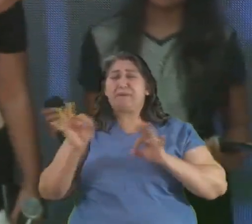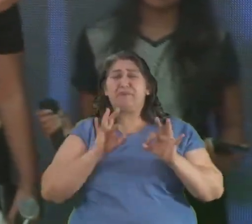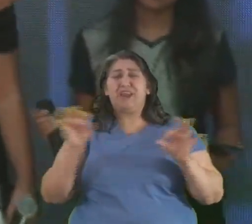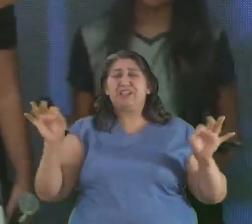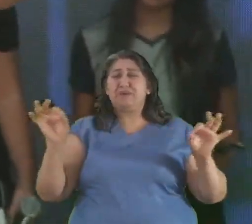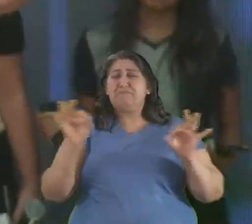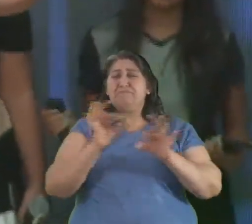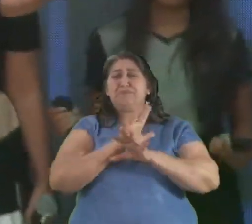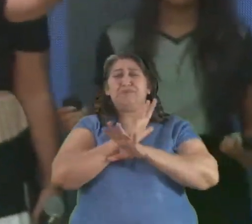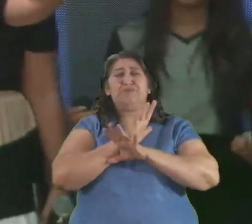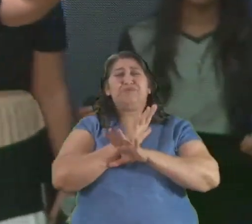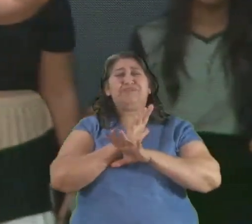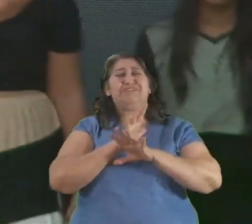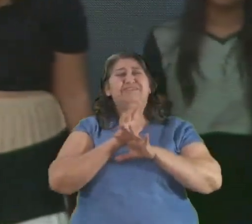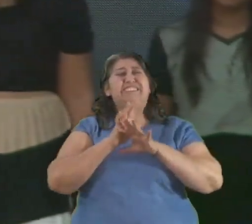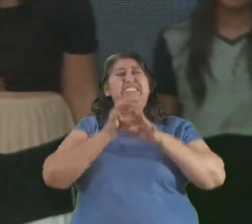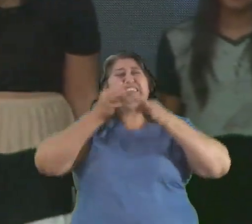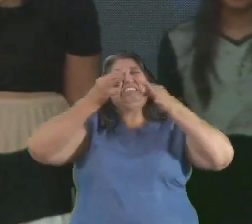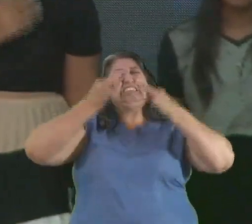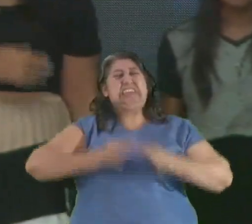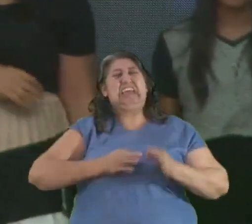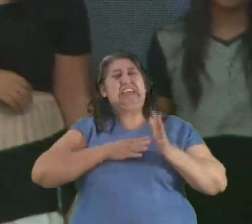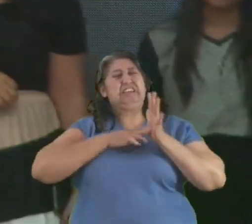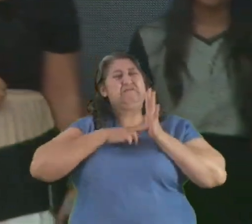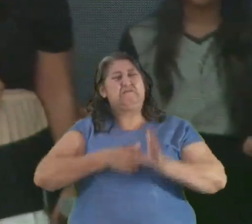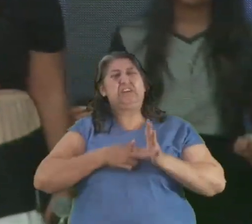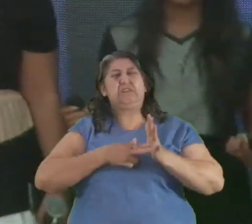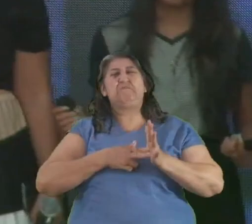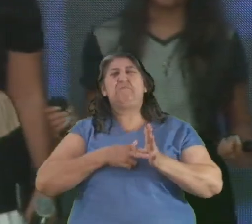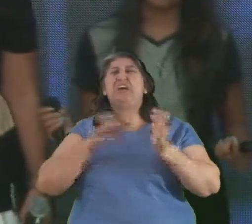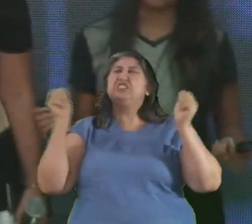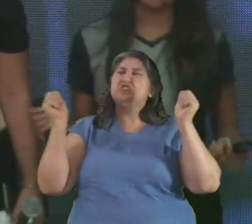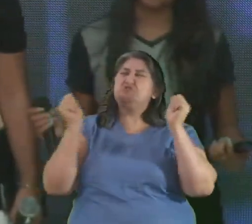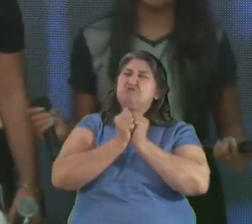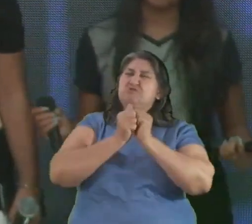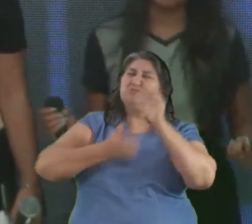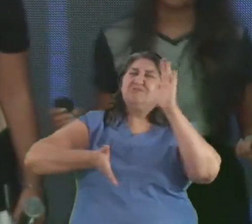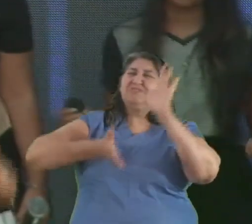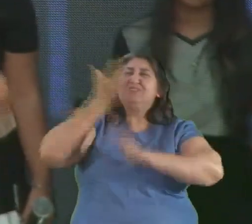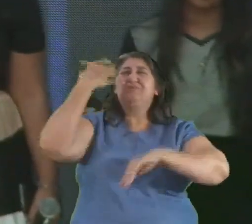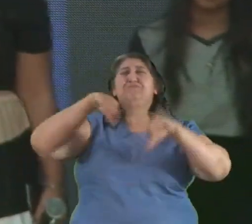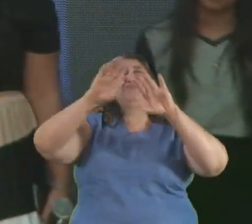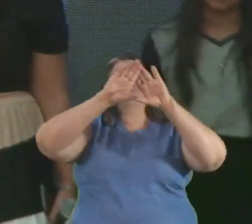para juntos contigo, Deus, estarmos na glória. Assim